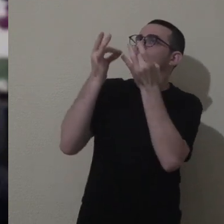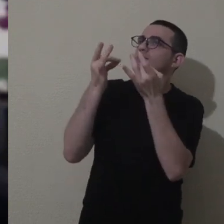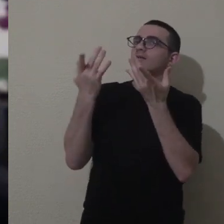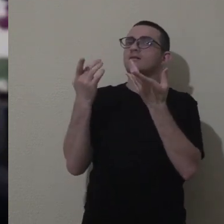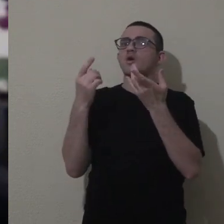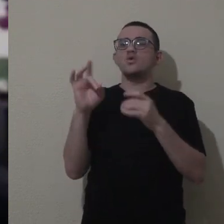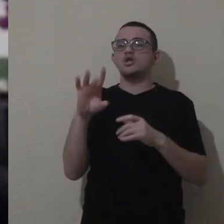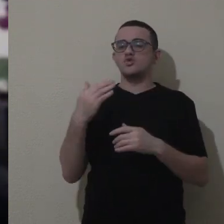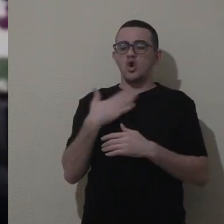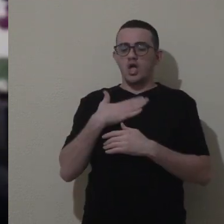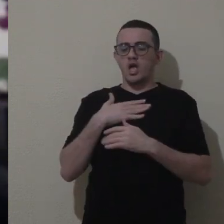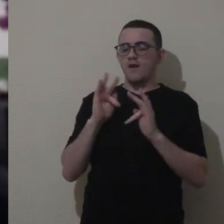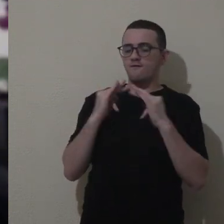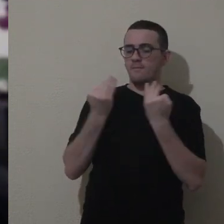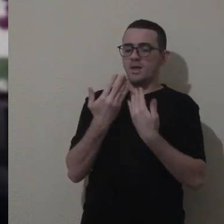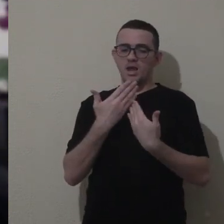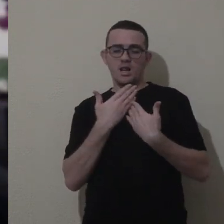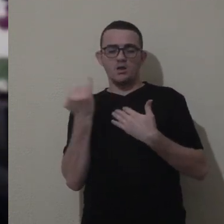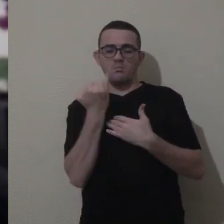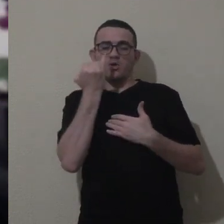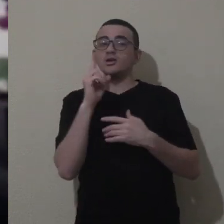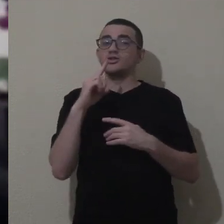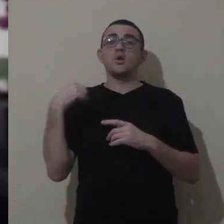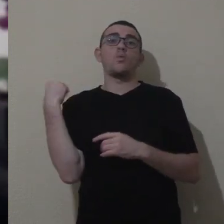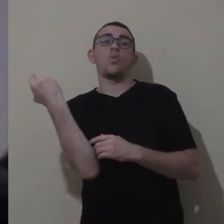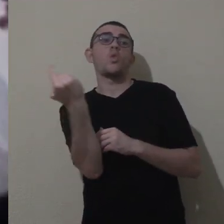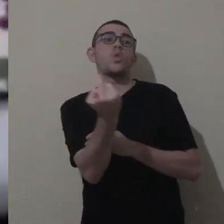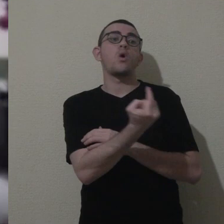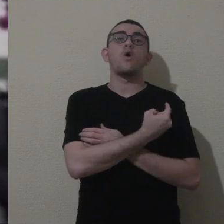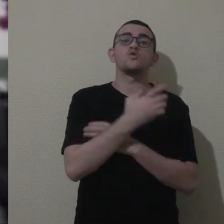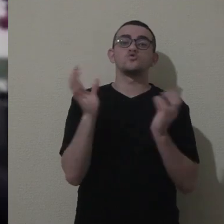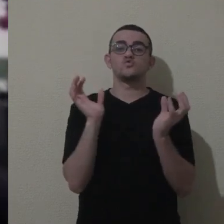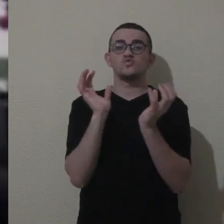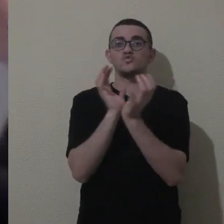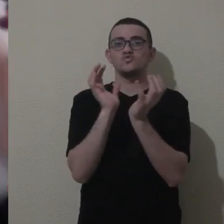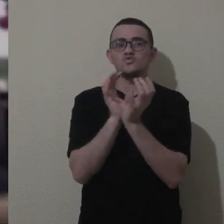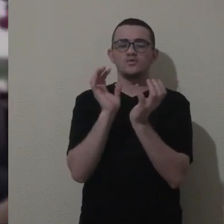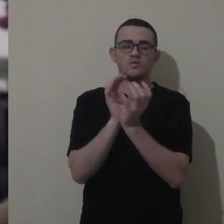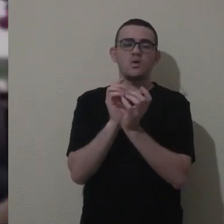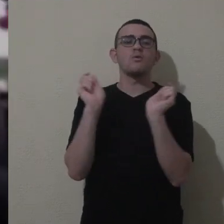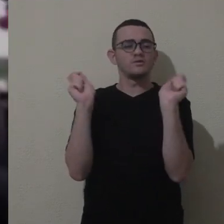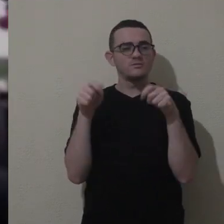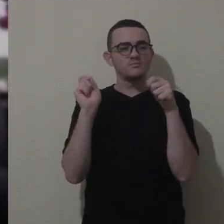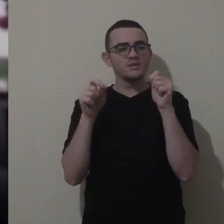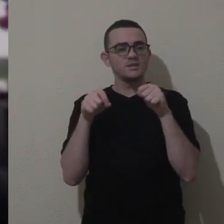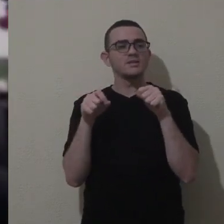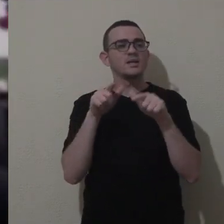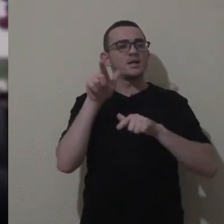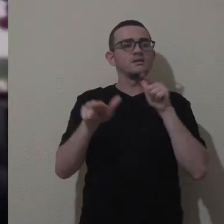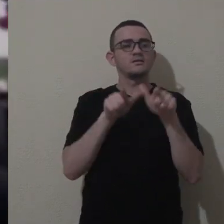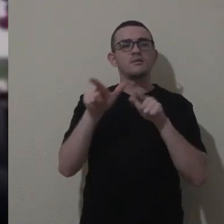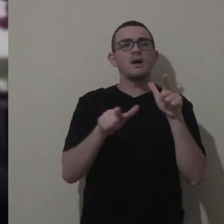só eu ou a minha família que importa, né? Somos nós, a coletividade. Nós precisamos,